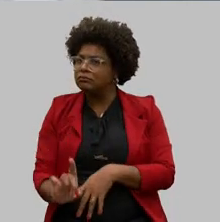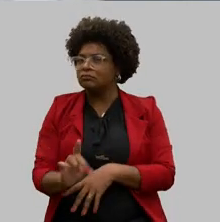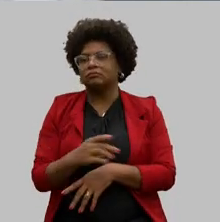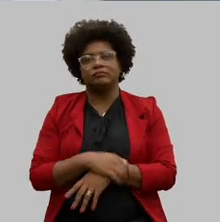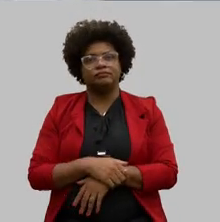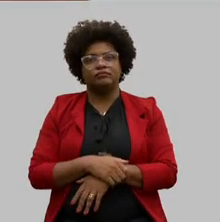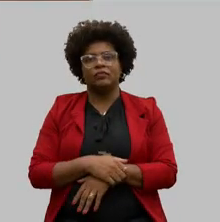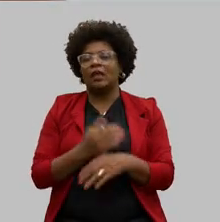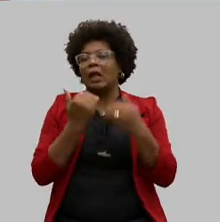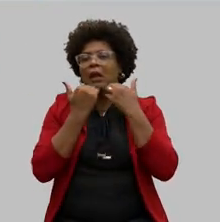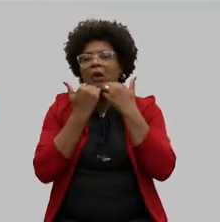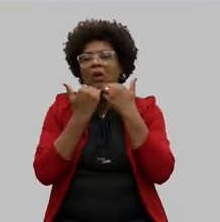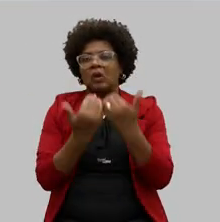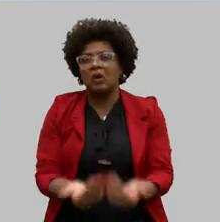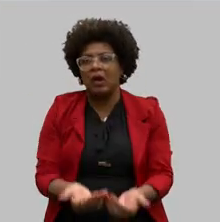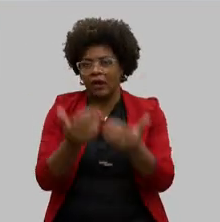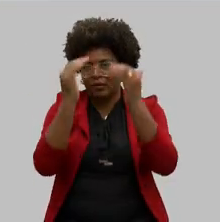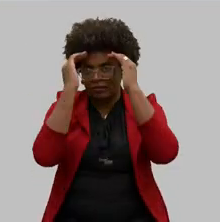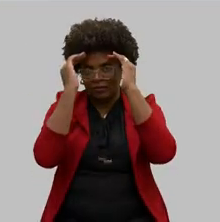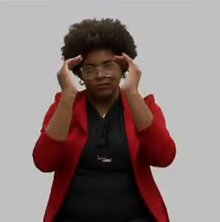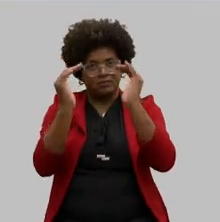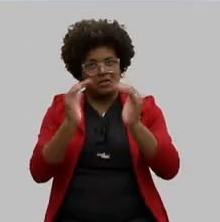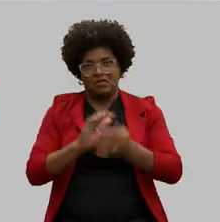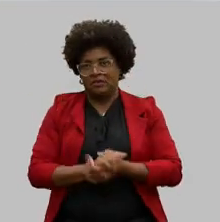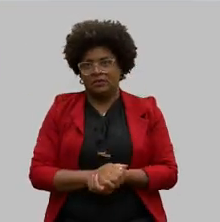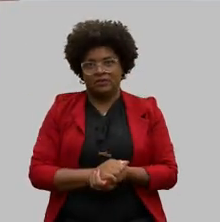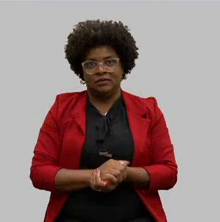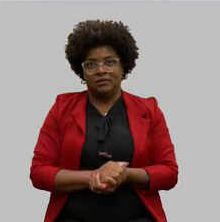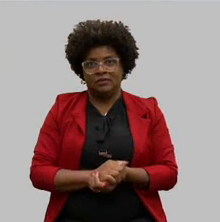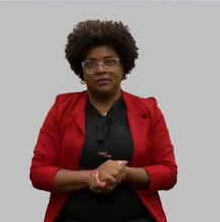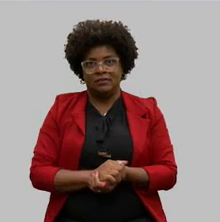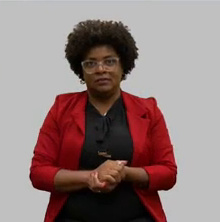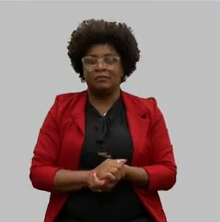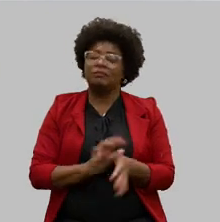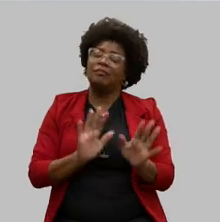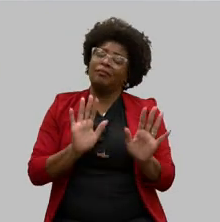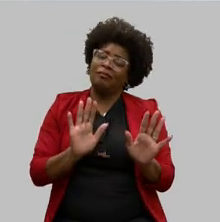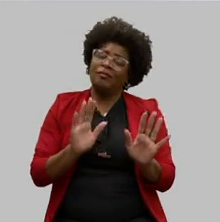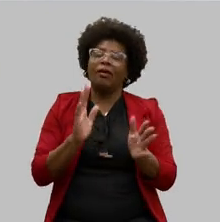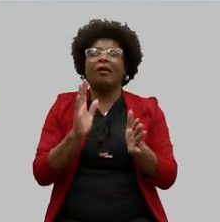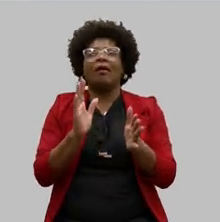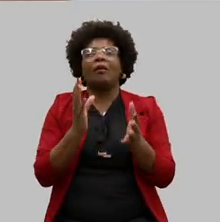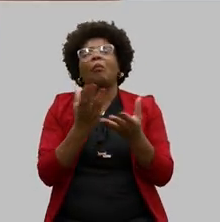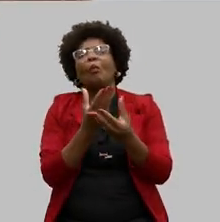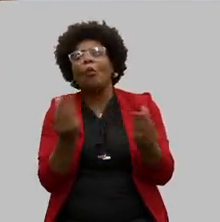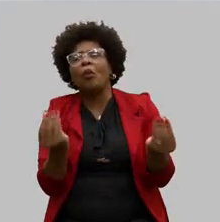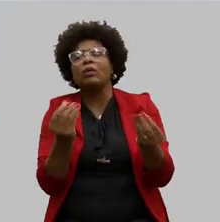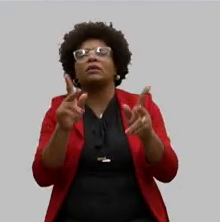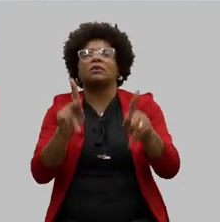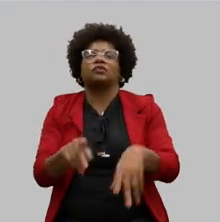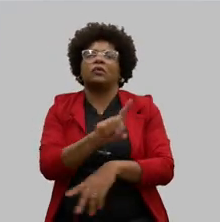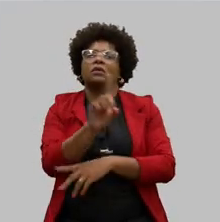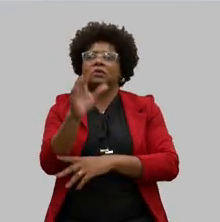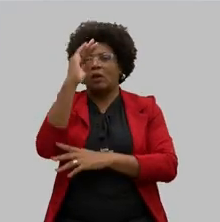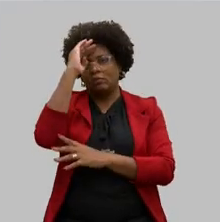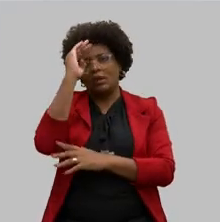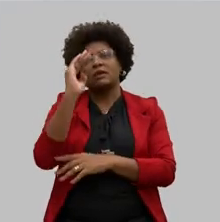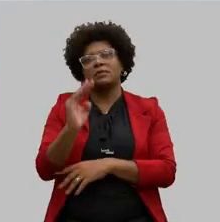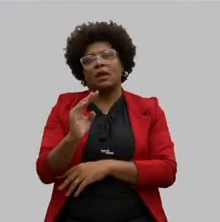respeita tá ninguém respeita ninguém vírgula né muita gente não respeitam e